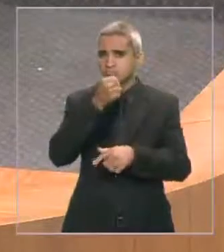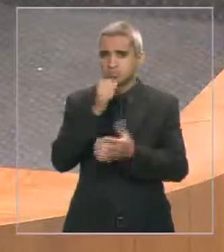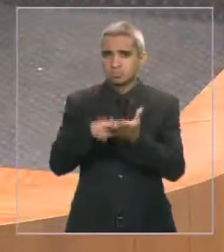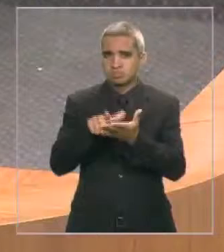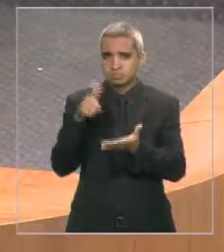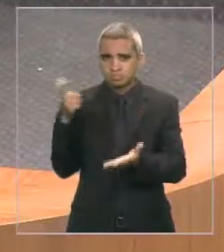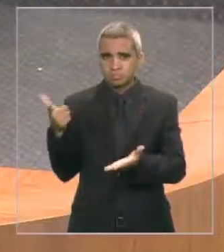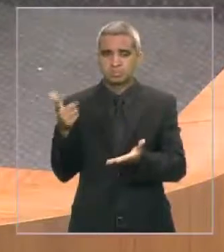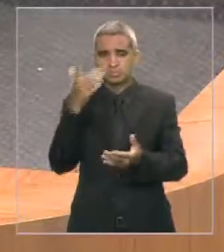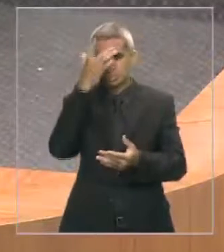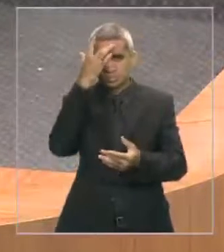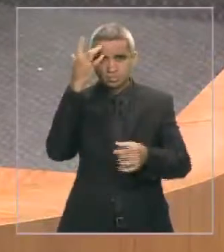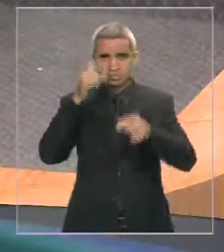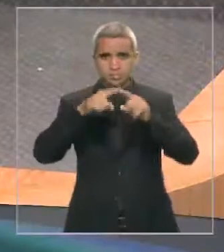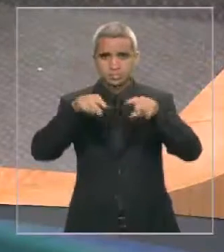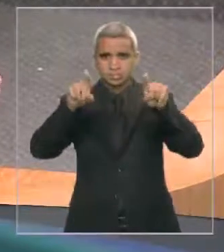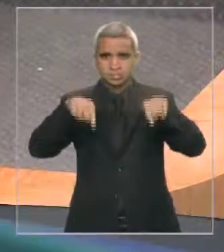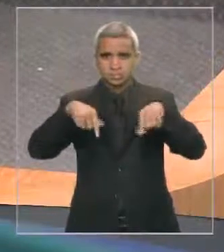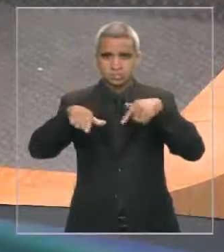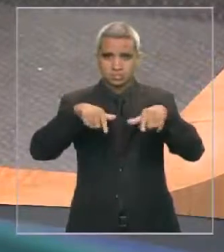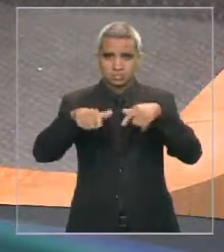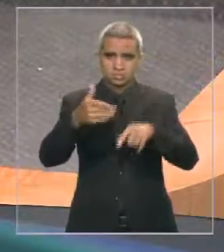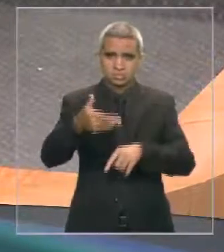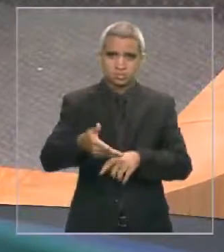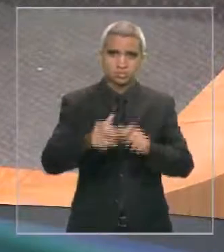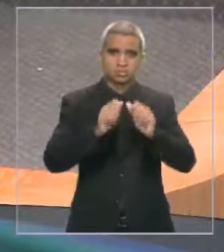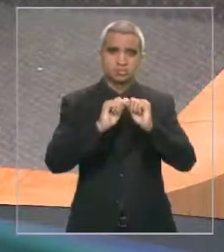funcionários desta casa.